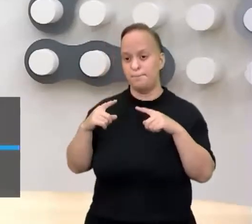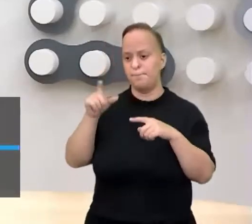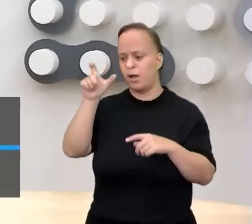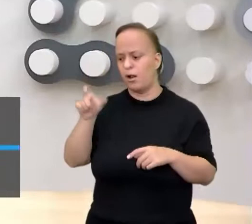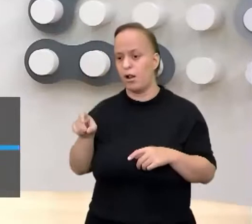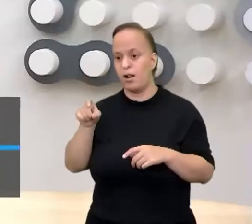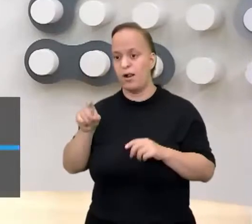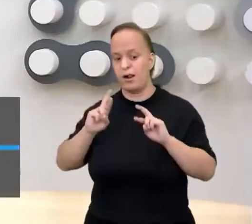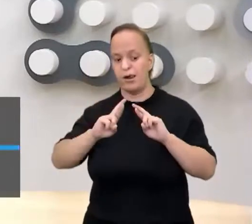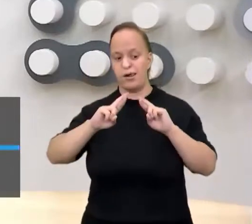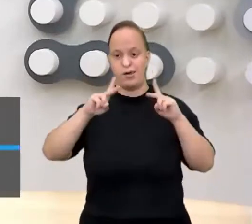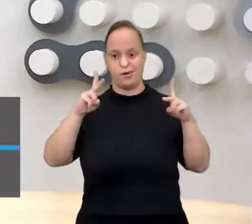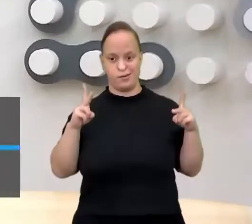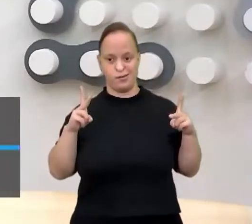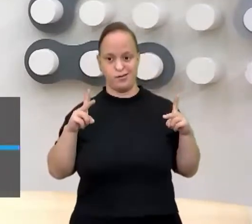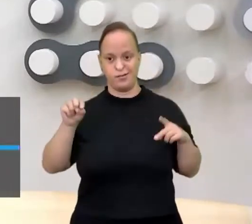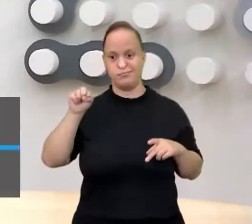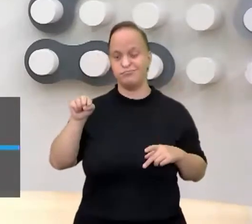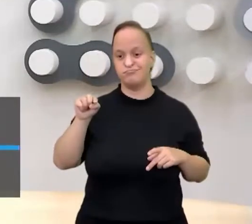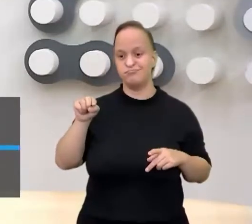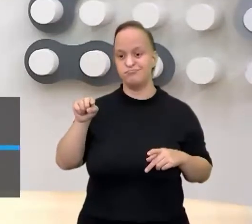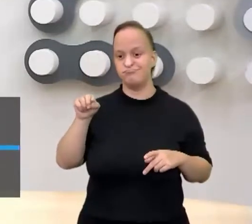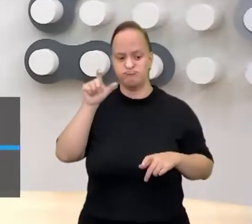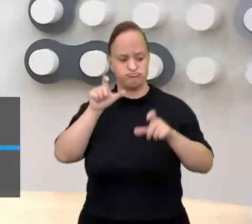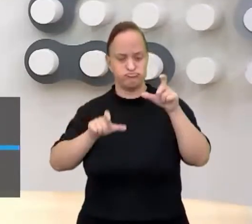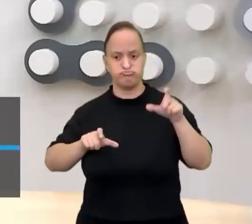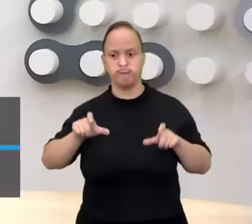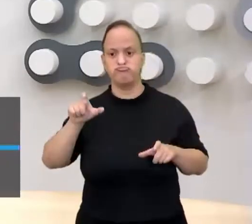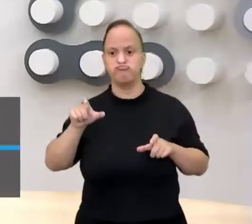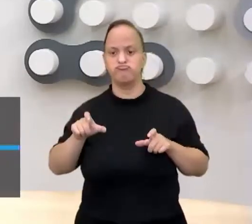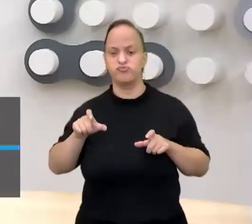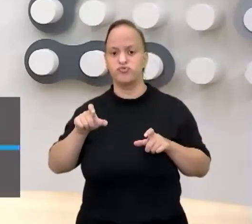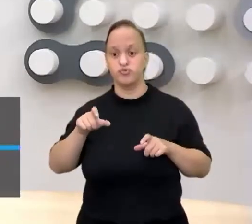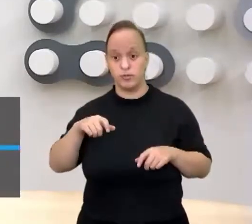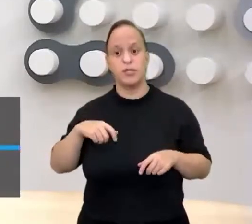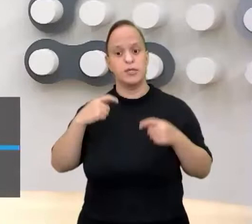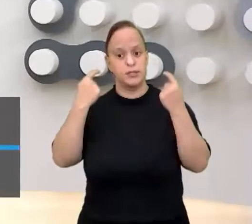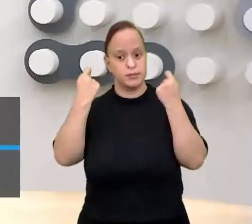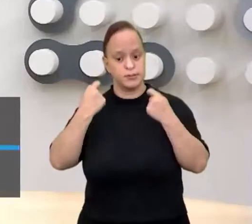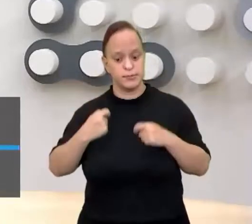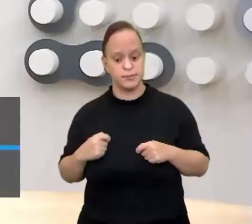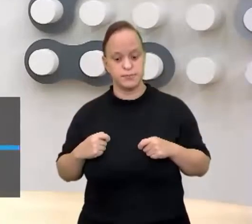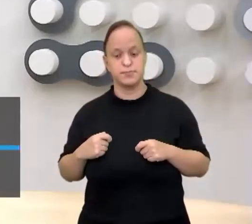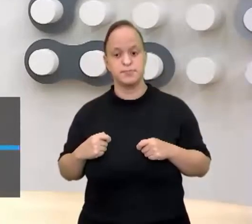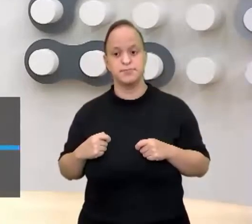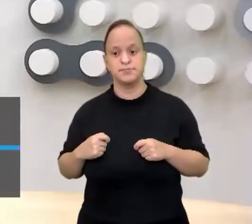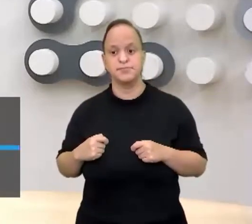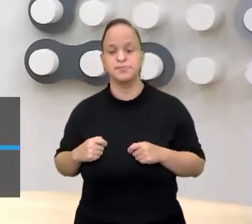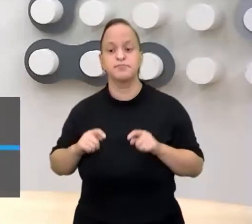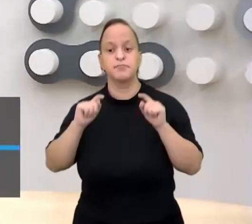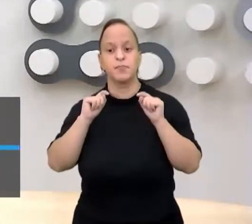pensava exatamente o contrário. Ele dizia que os seres humanos, eles têm a capacidade de vencer os obstáculos que a